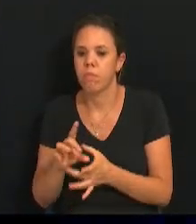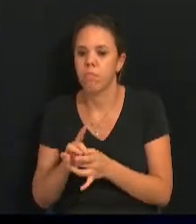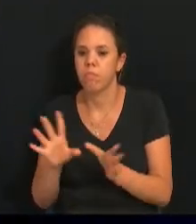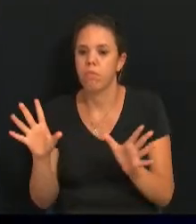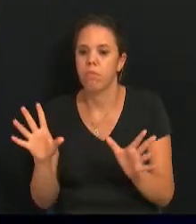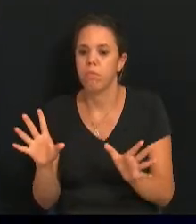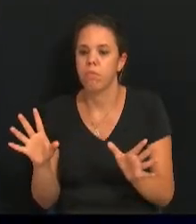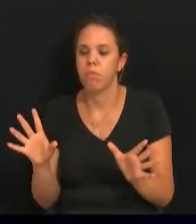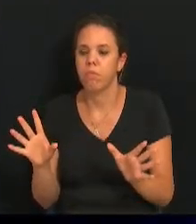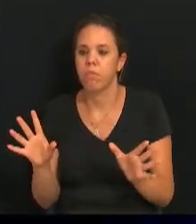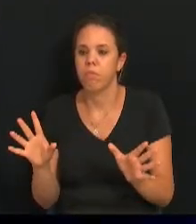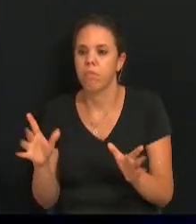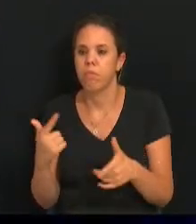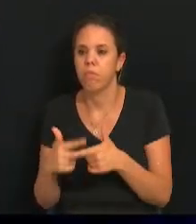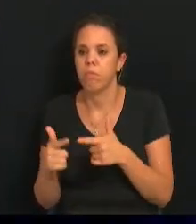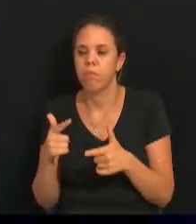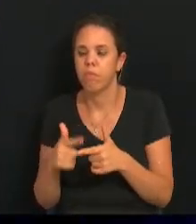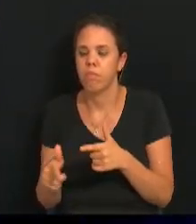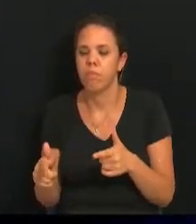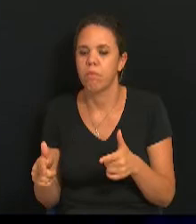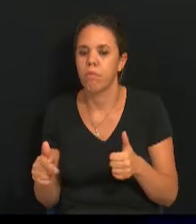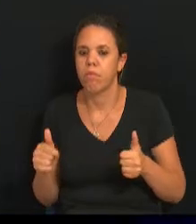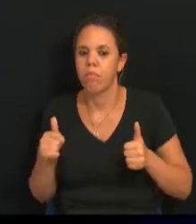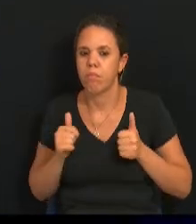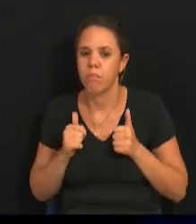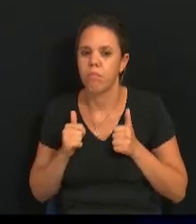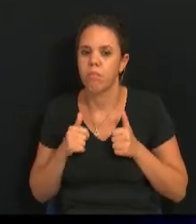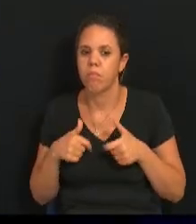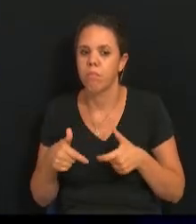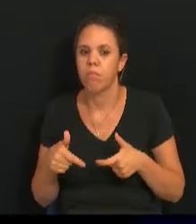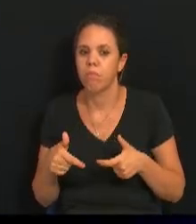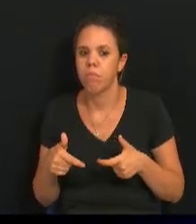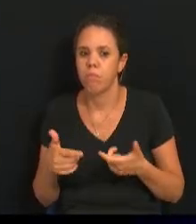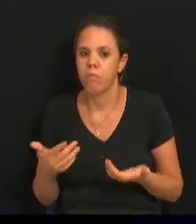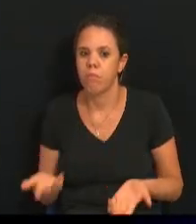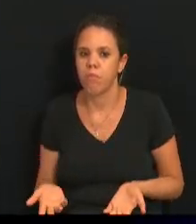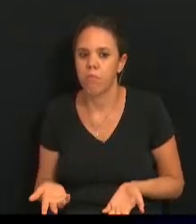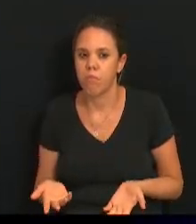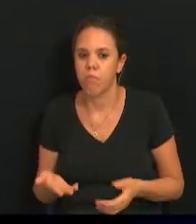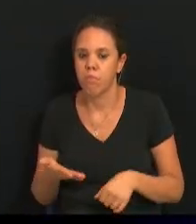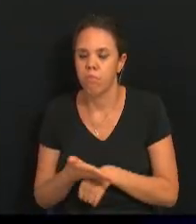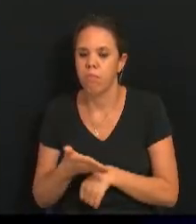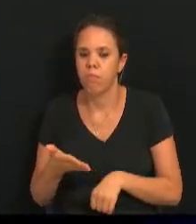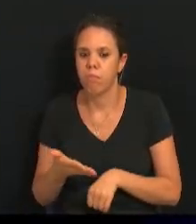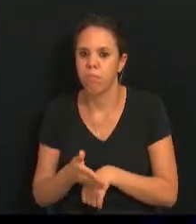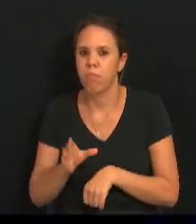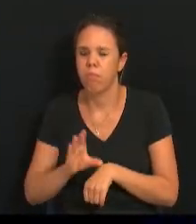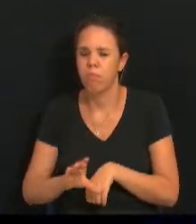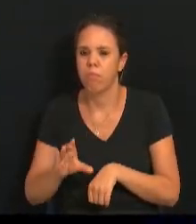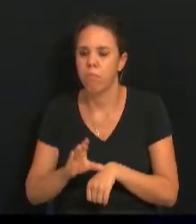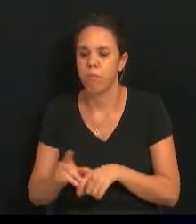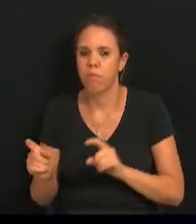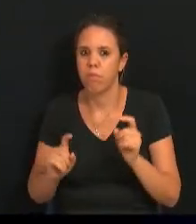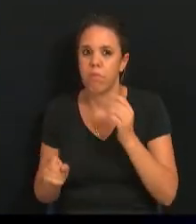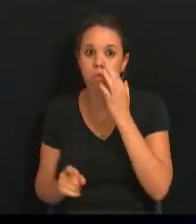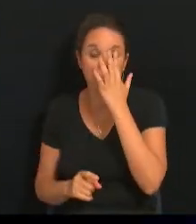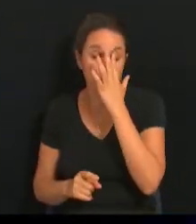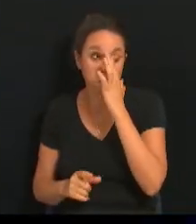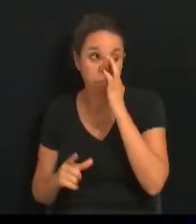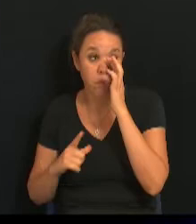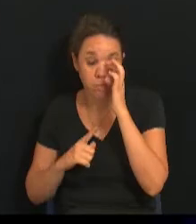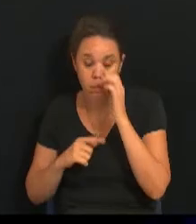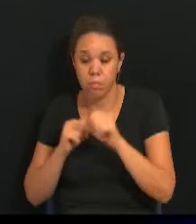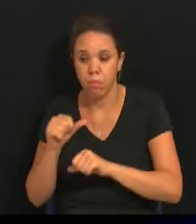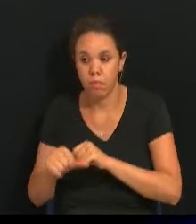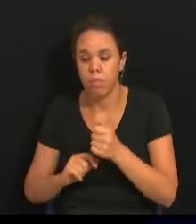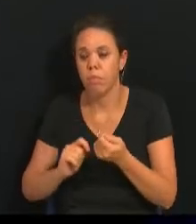com as nossas condições para realizar o trabalho, participar de cursos, de reuniões, a gente teve que se